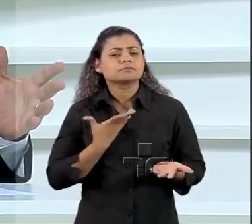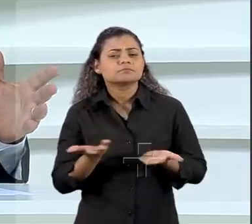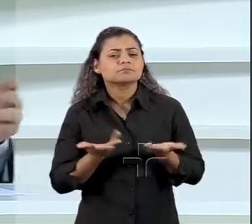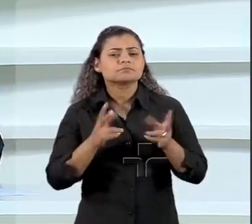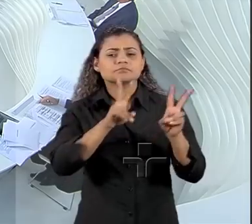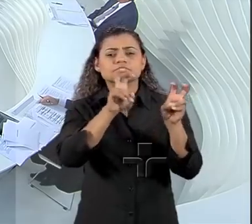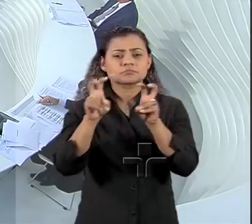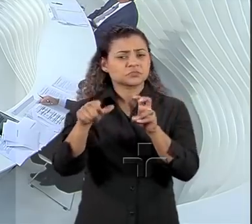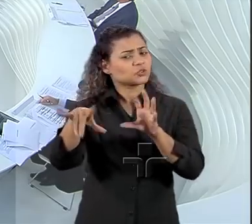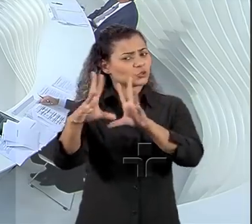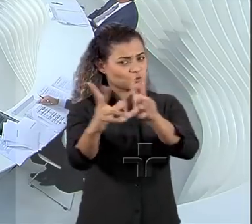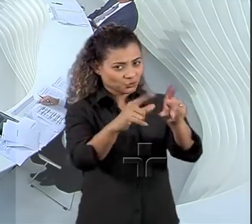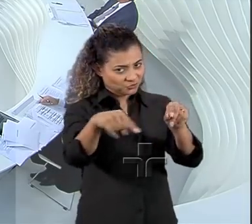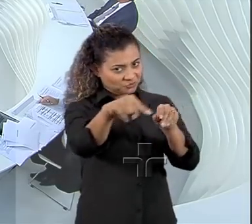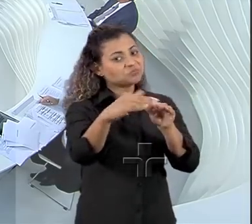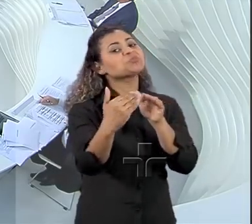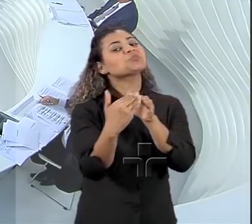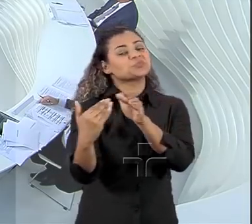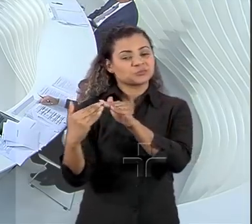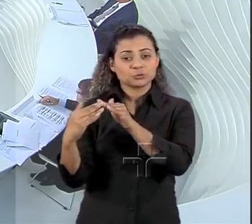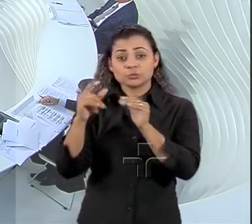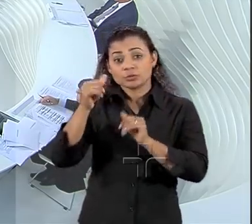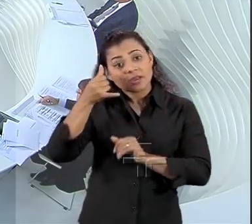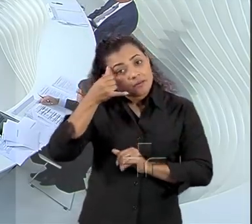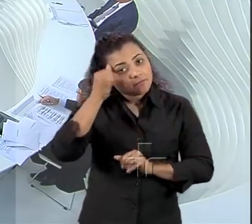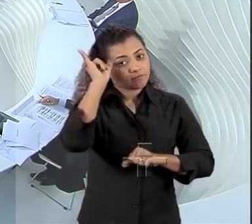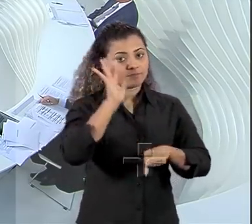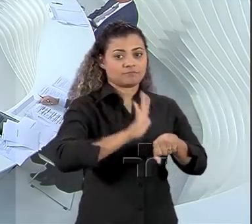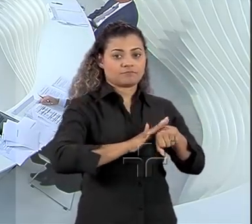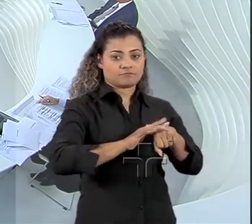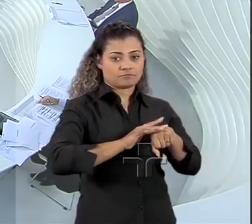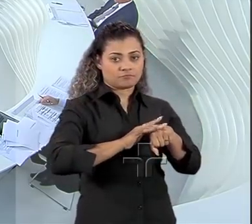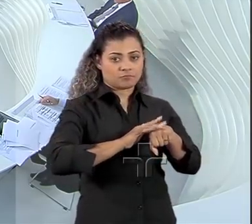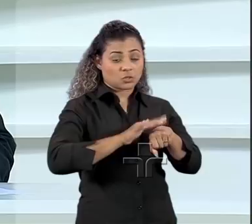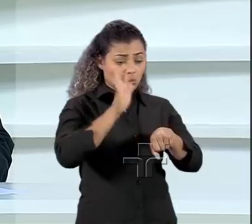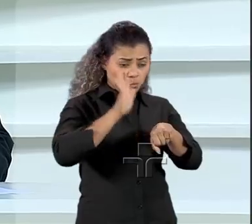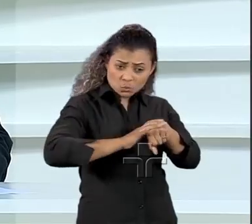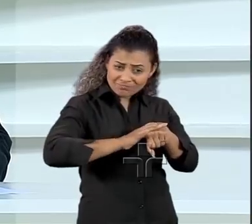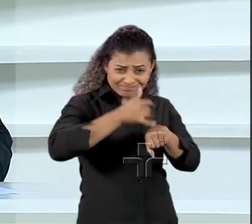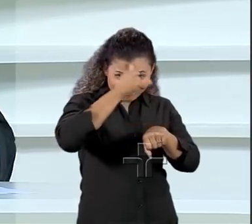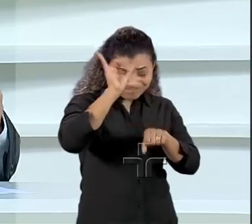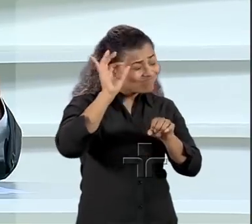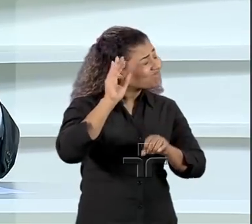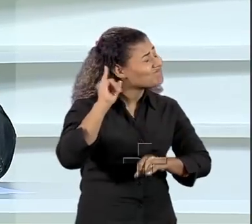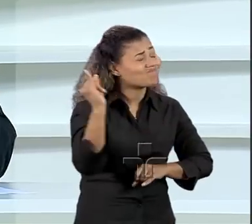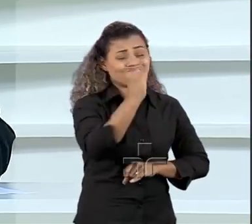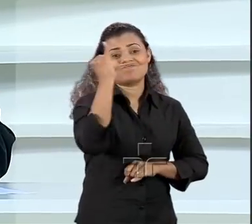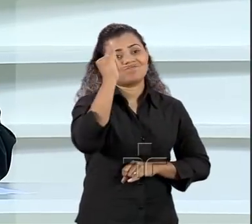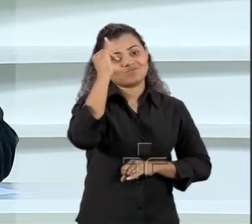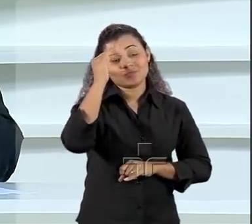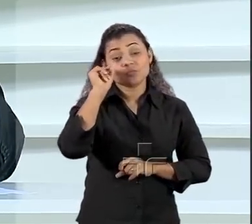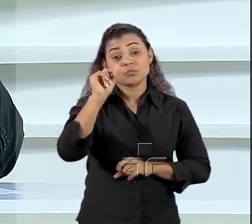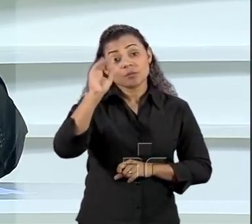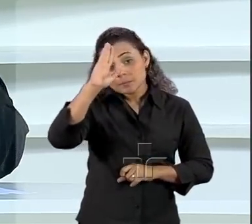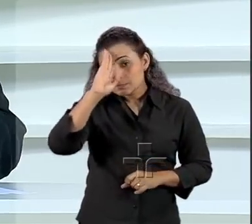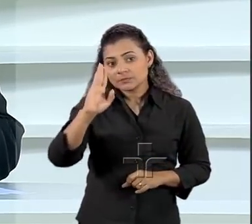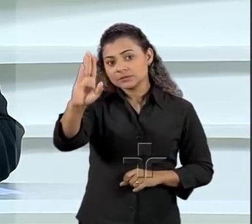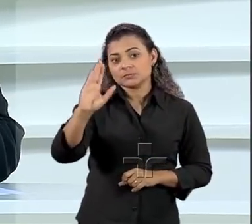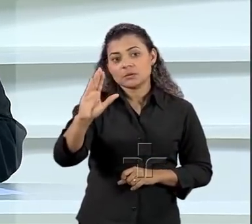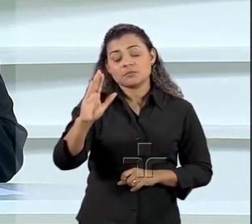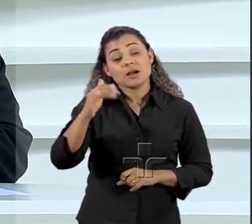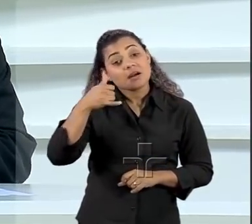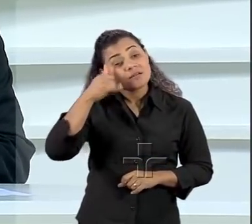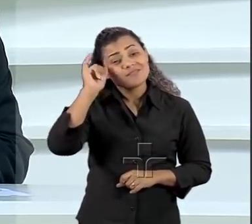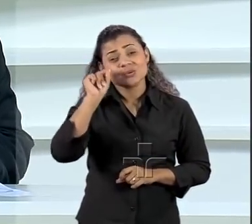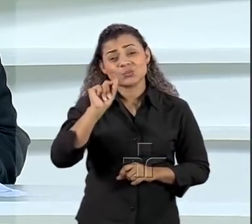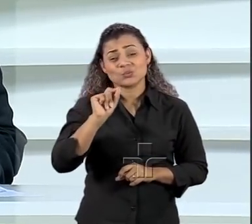todos concordaram que a questão da prevenção é fundamental para se evitar até esse gargalo que